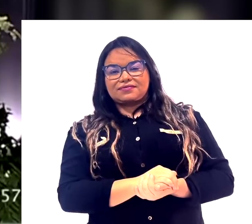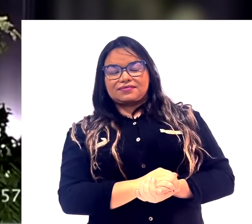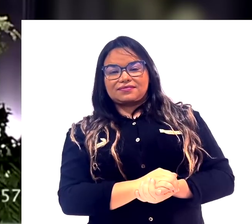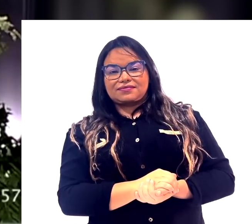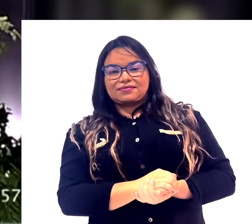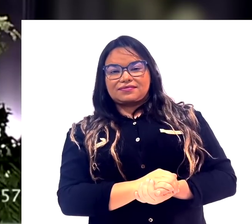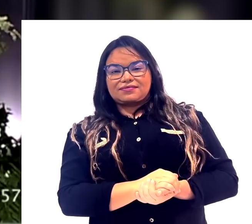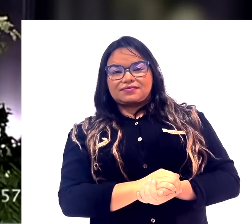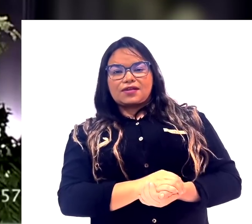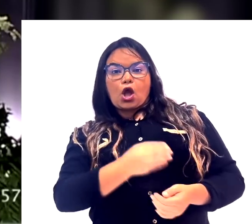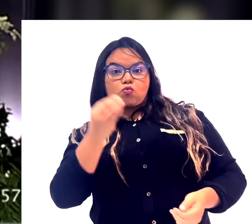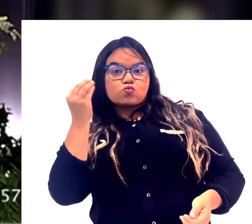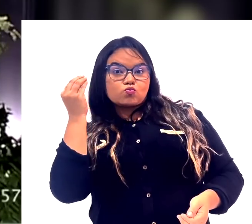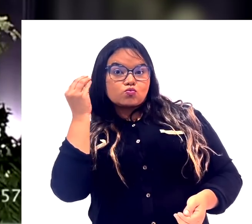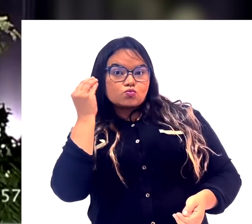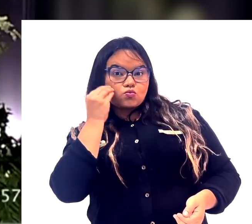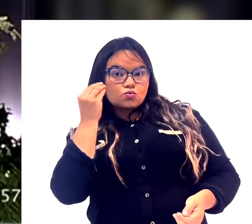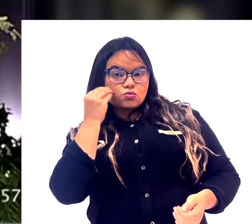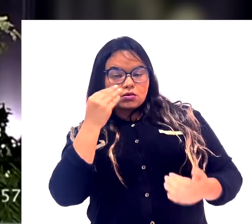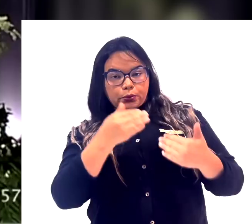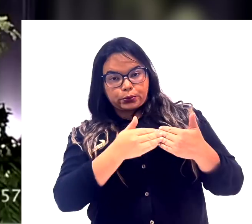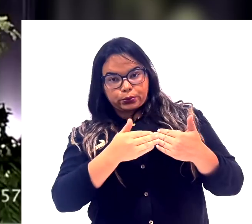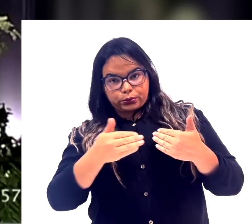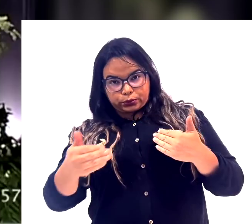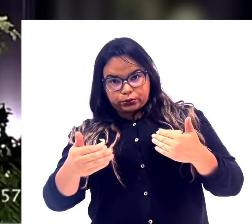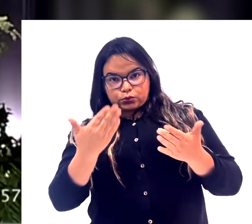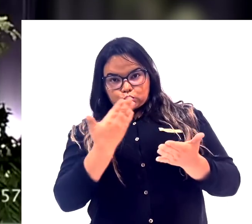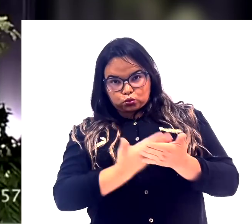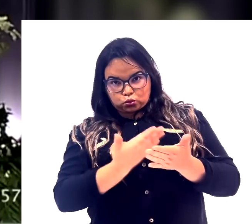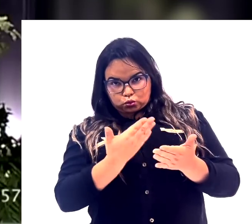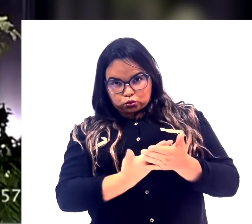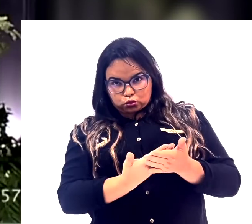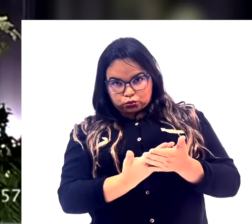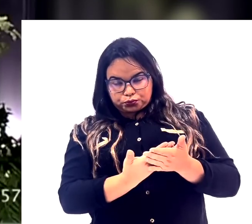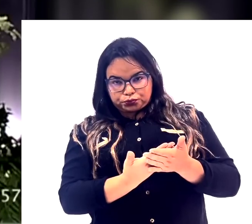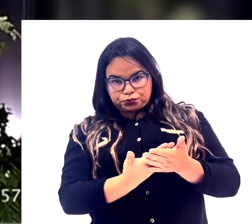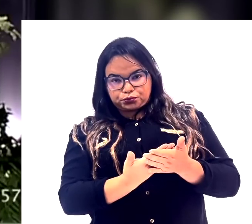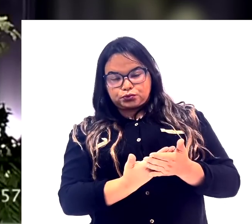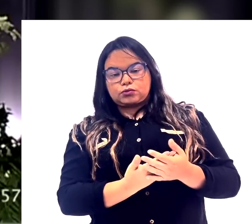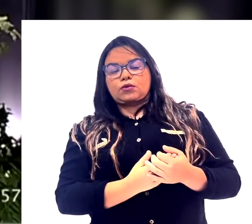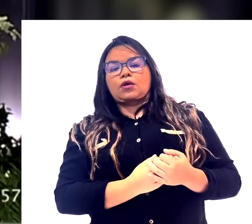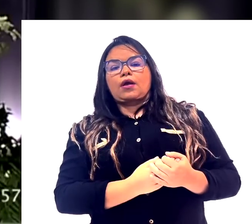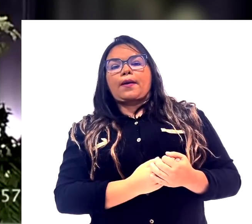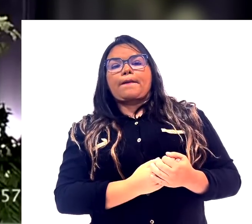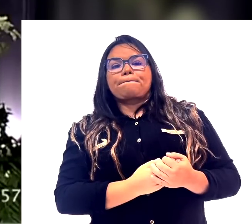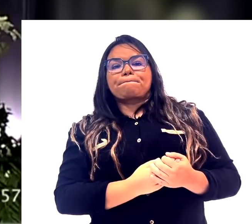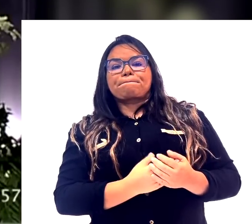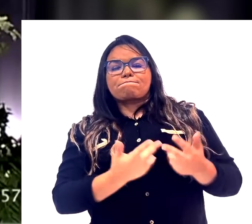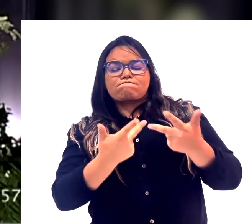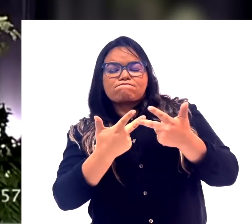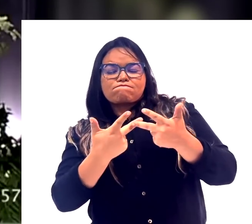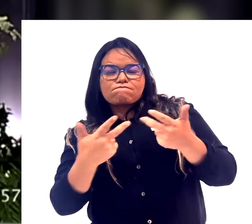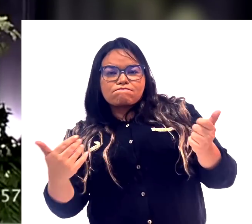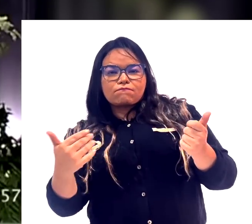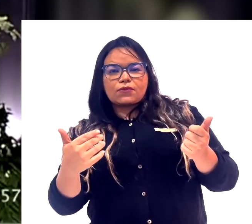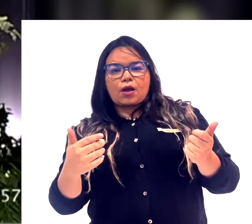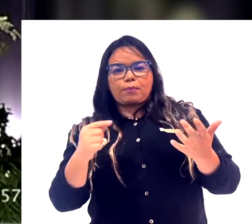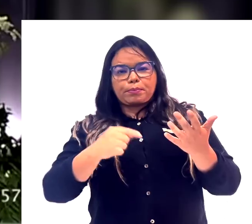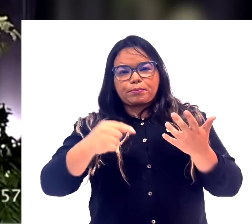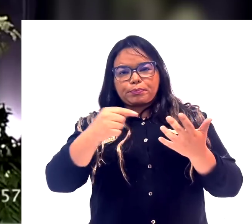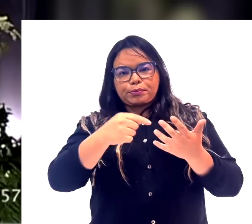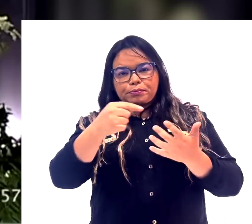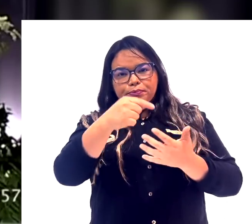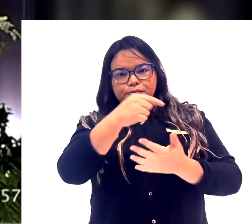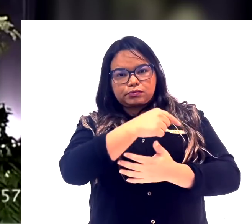E veremos, à medida que continuamos nesta série, que os eventos do fim